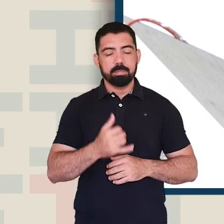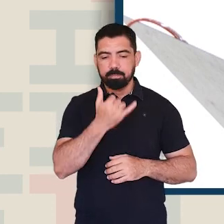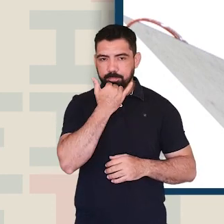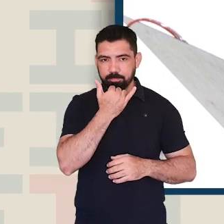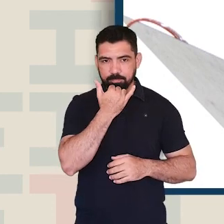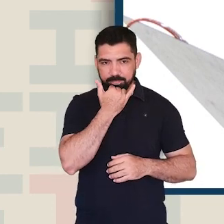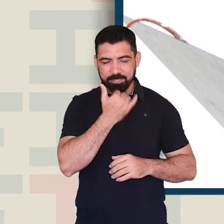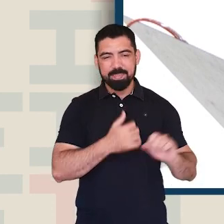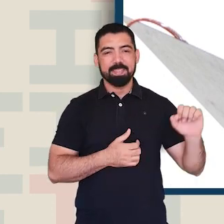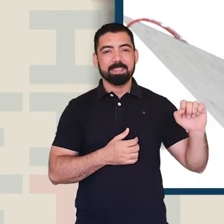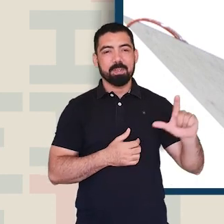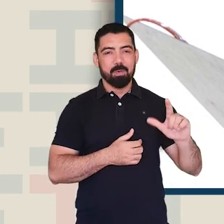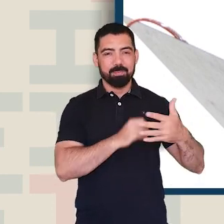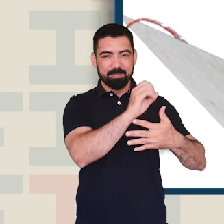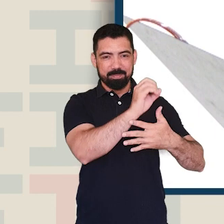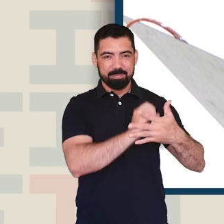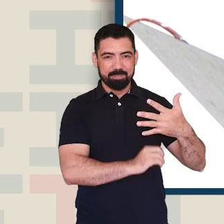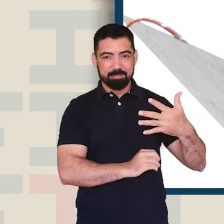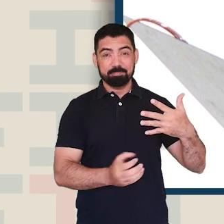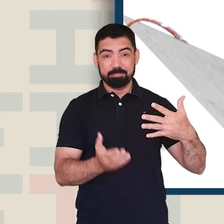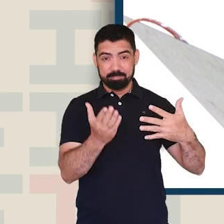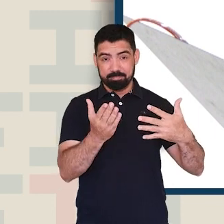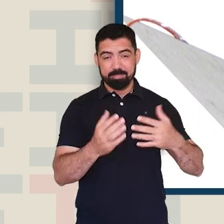aliás, no molde de Sol, você